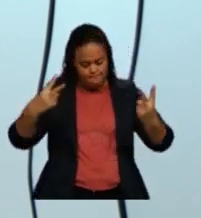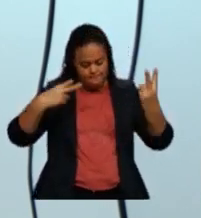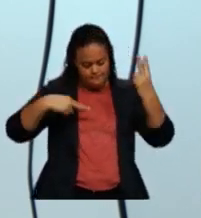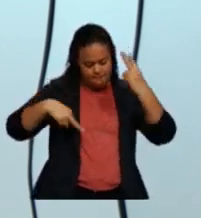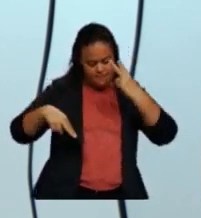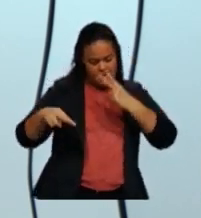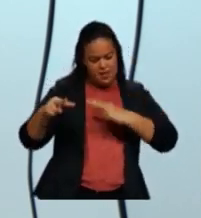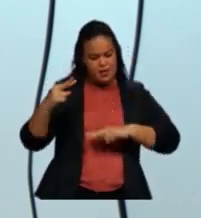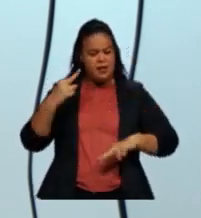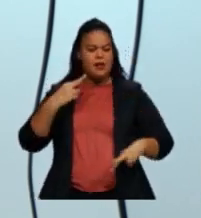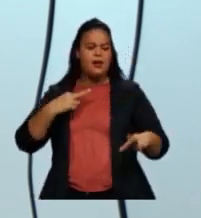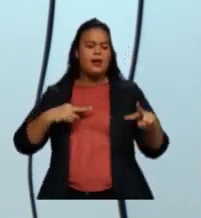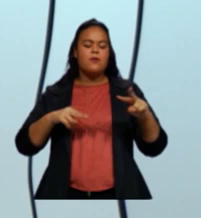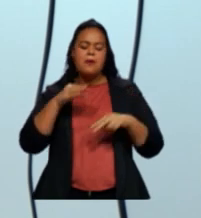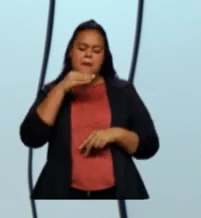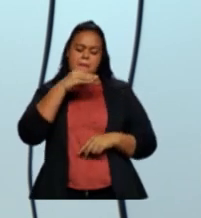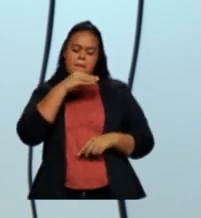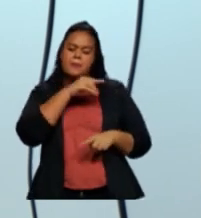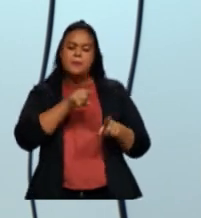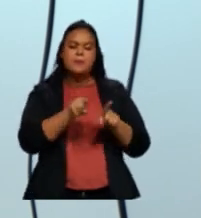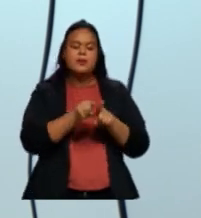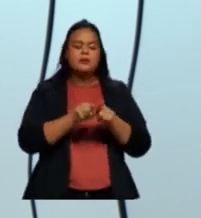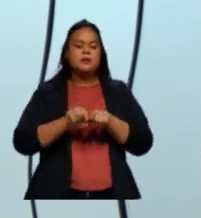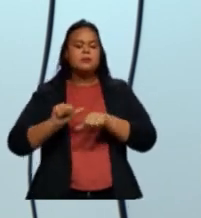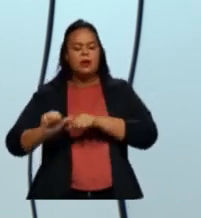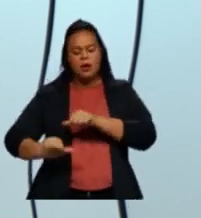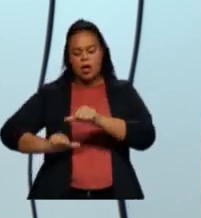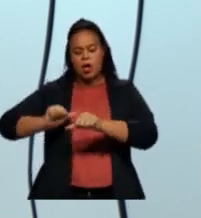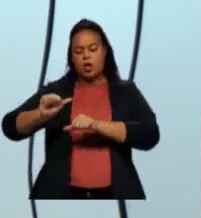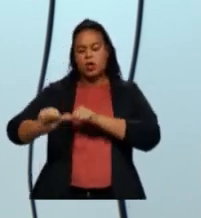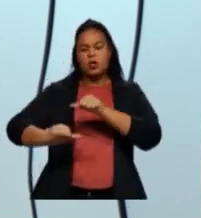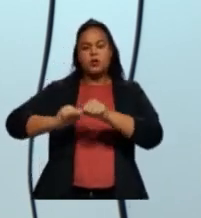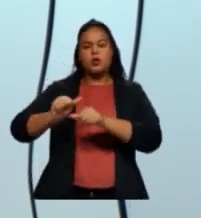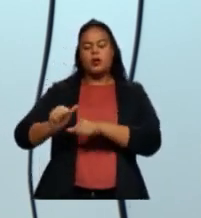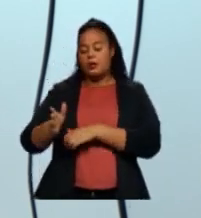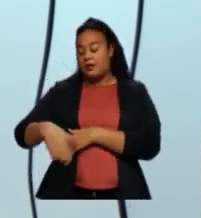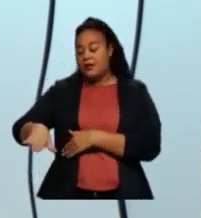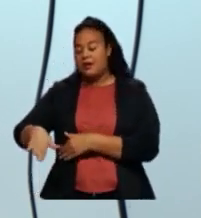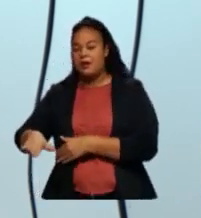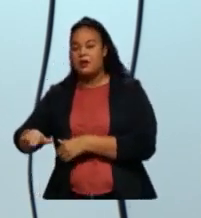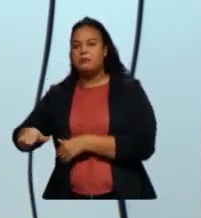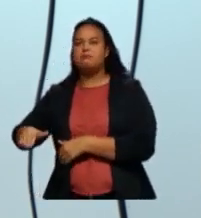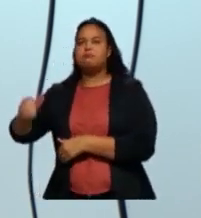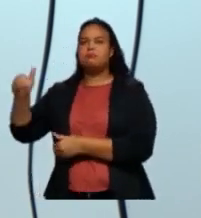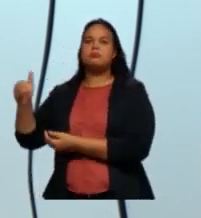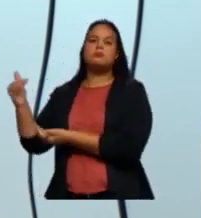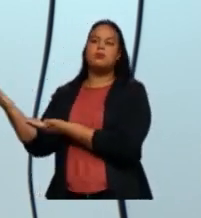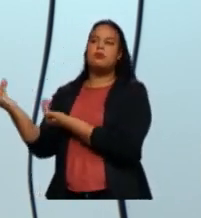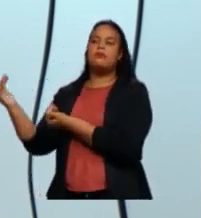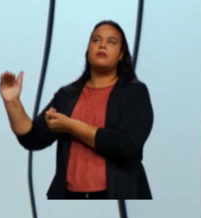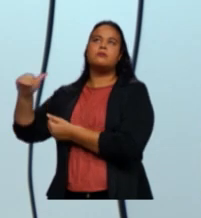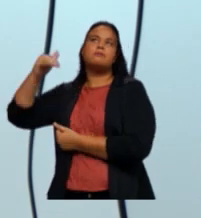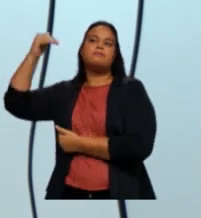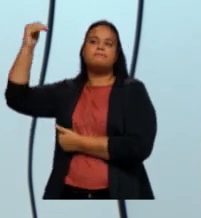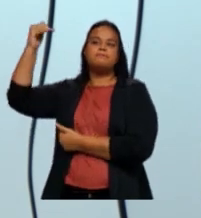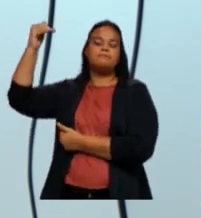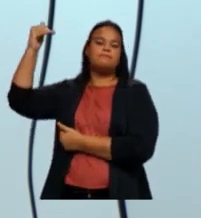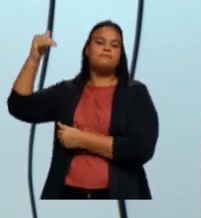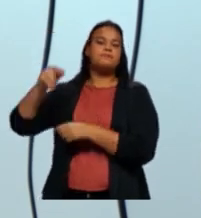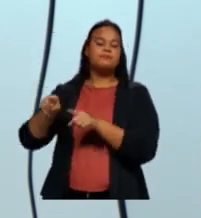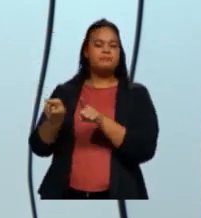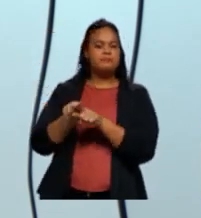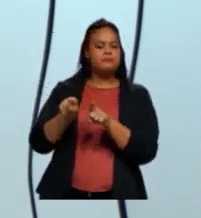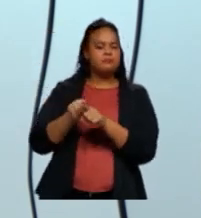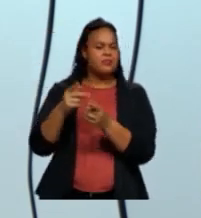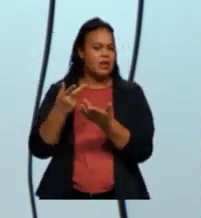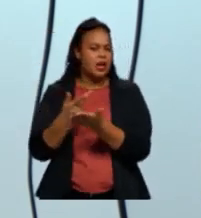promovendo essas mudanças aí de infância para a fase adulta. Então, essa agressividade que às vezes ocorre pela mudança